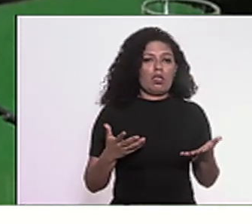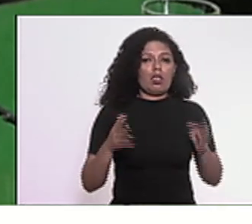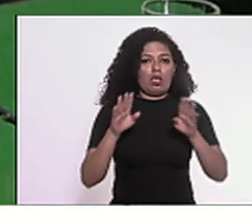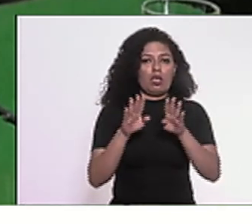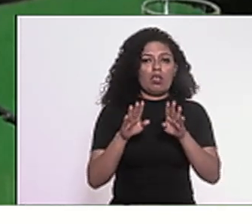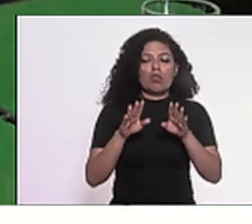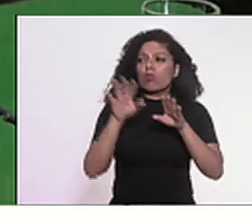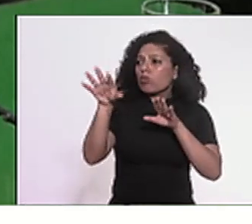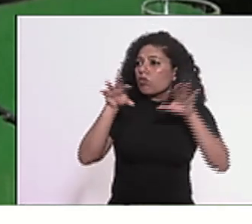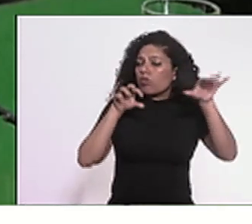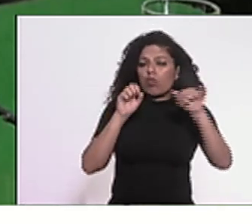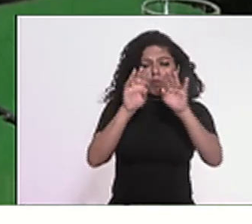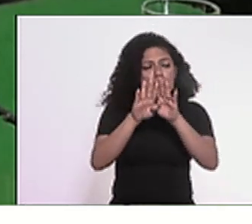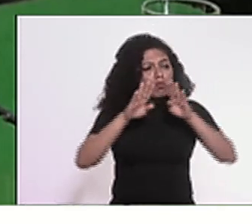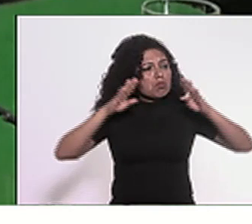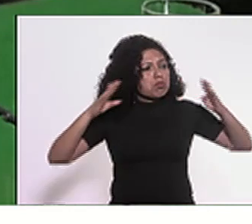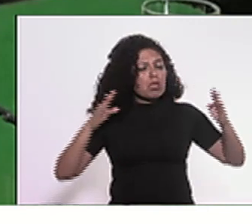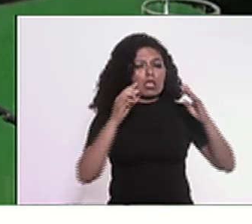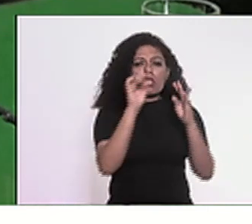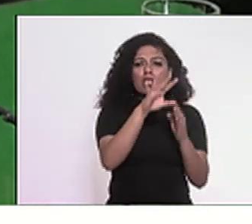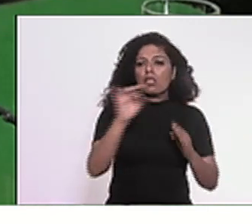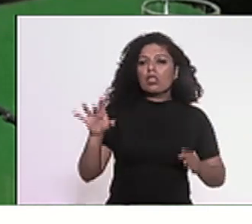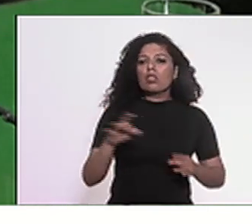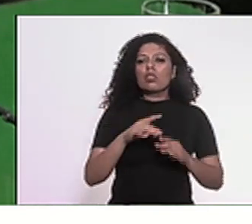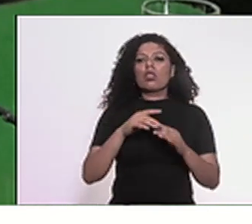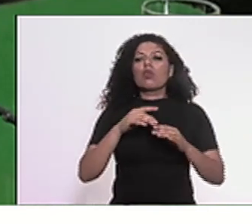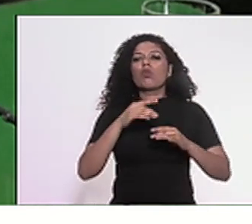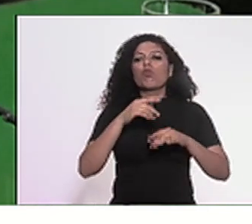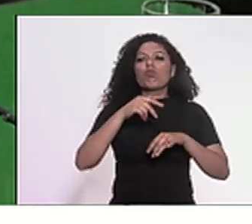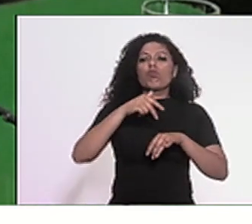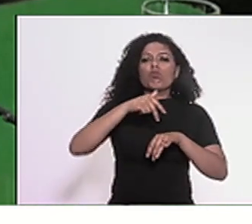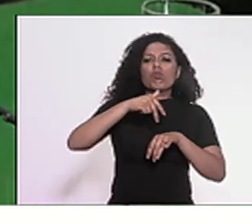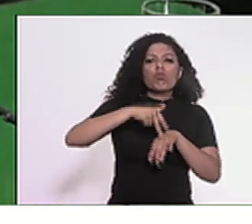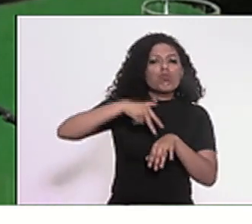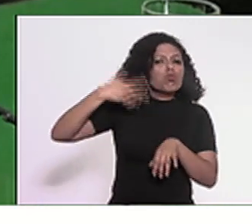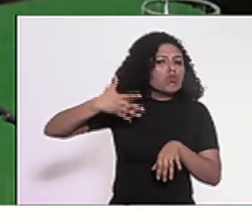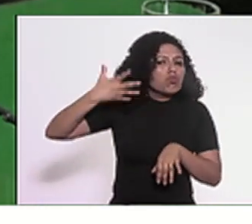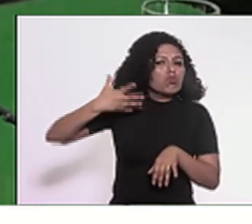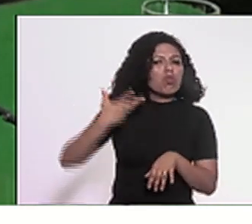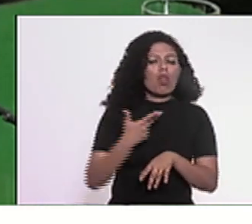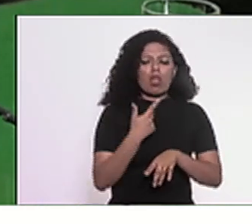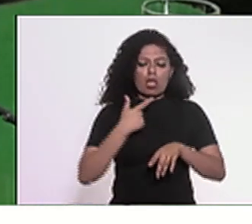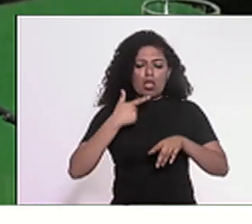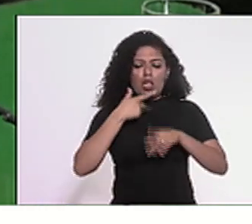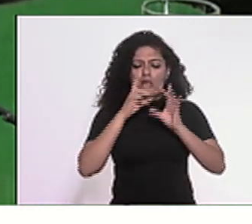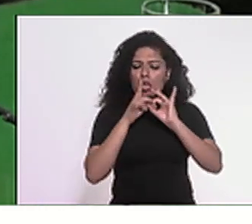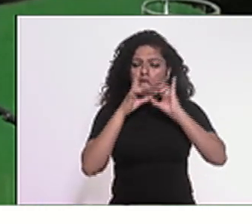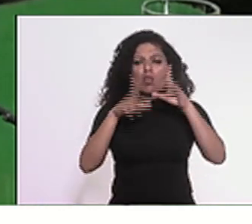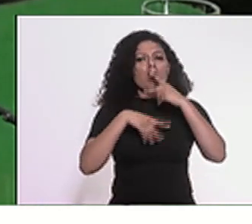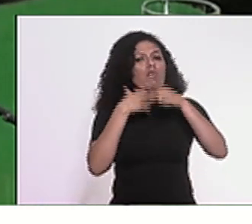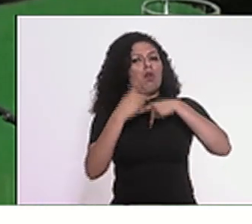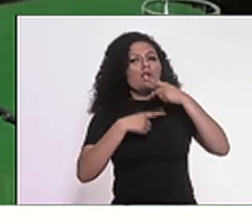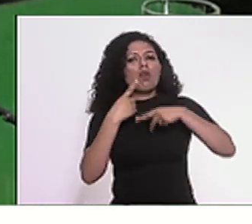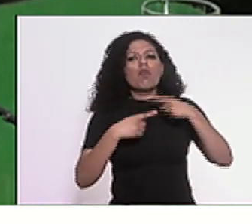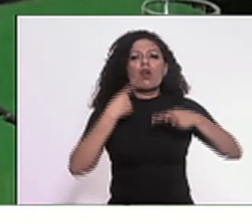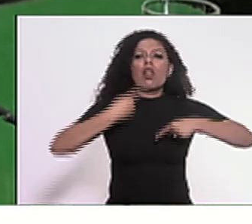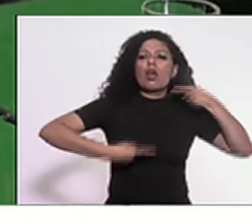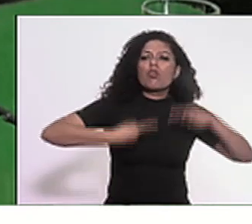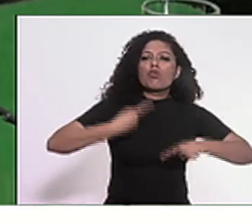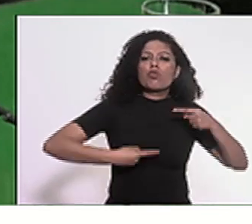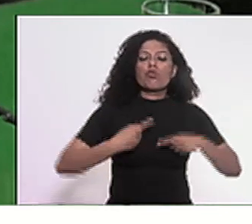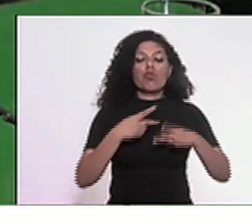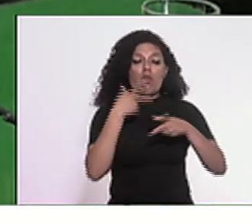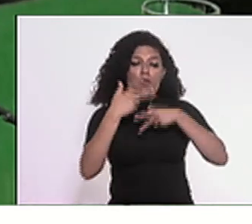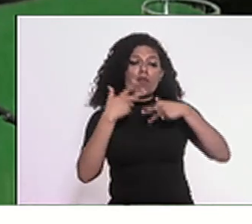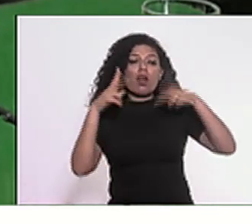abrir a palavra para que os oradores que estejam aqui presentes para poder colaborar com o